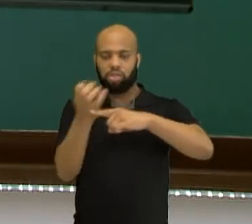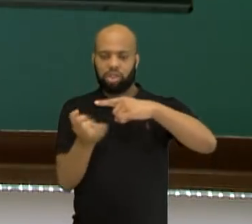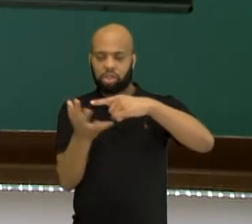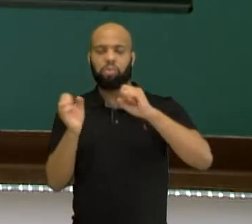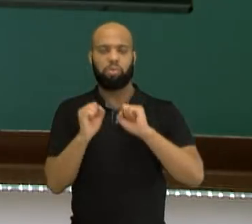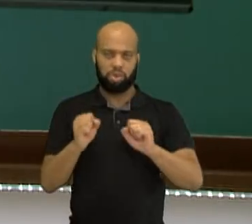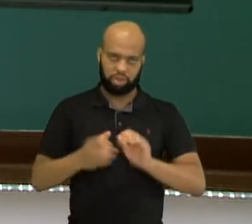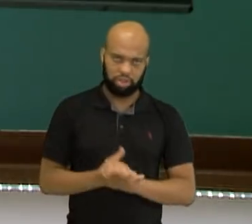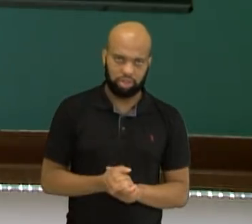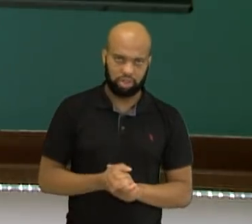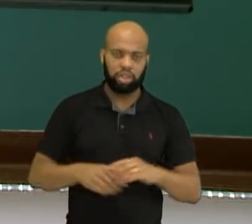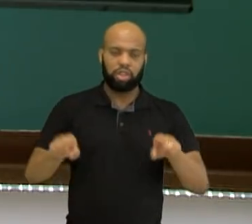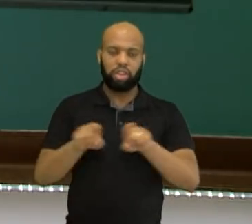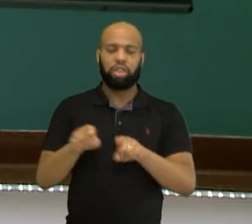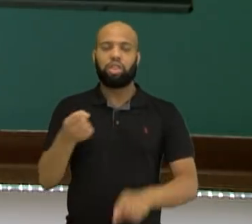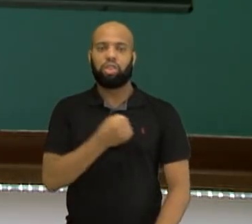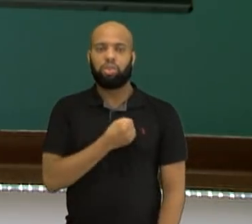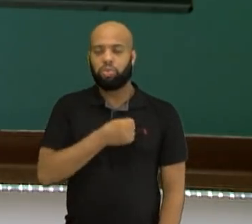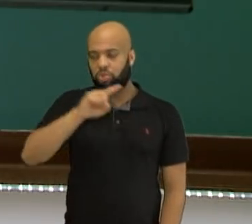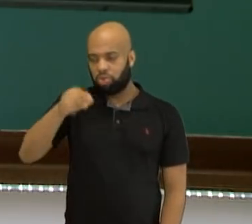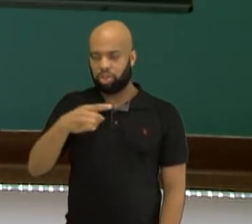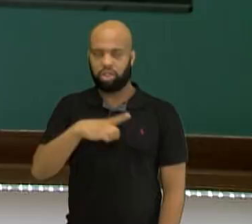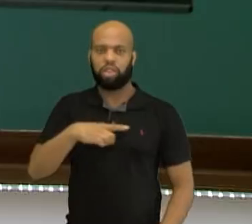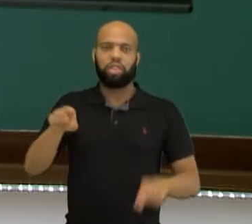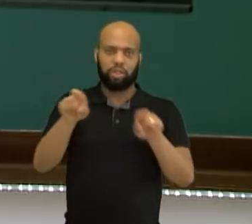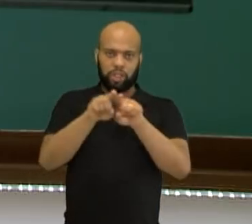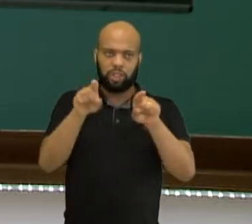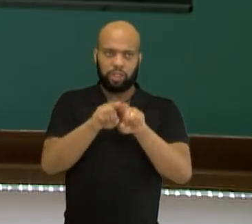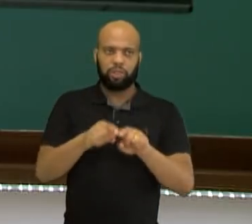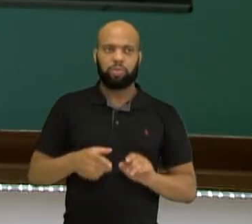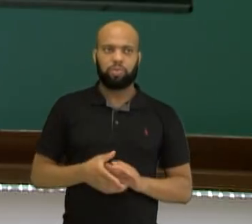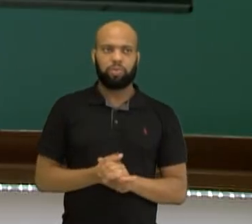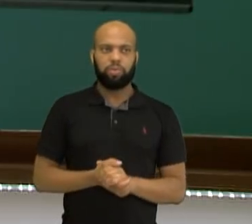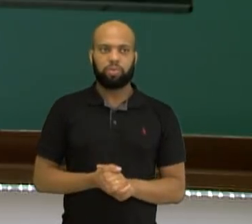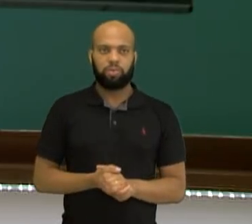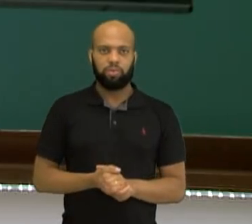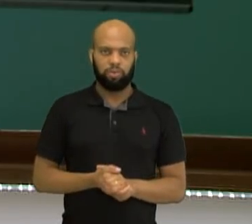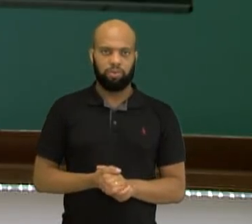Pode usar número decimal também. Que mais?